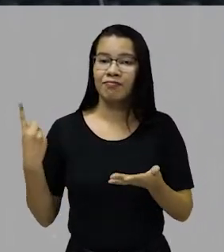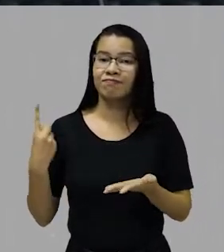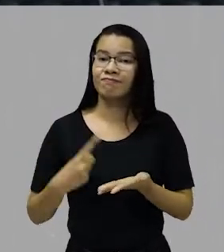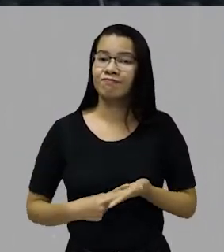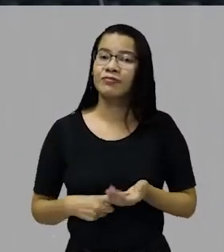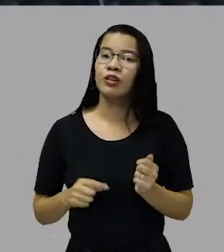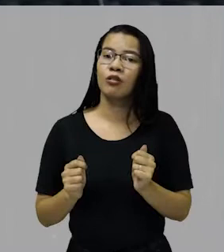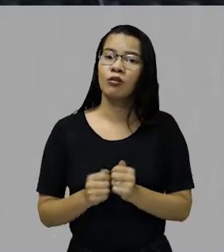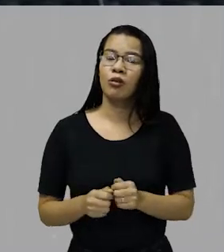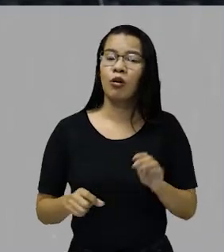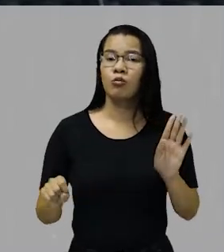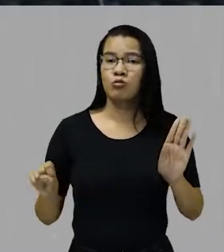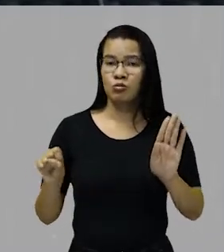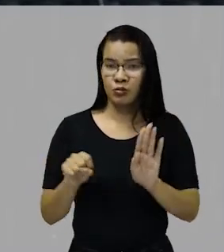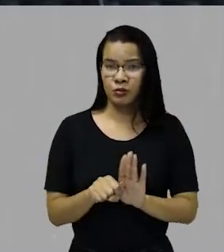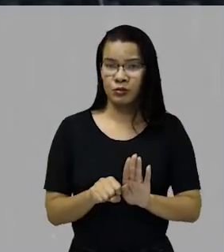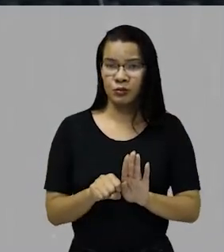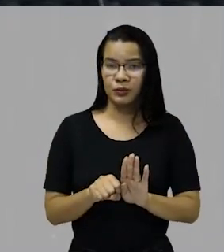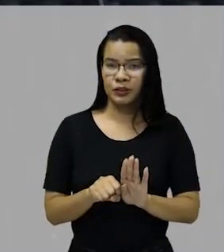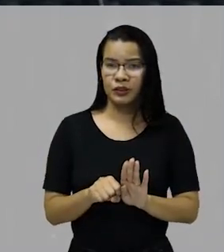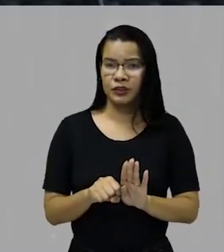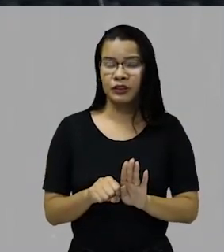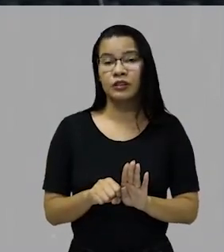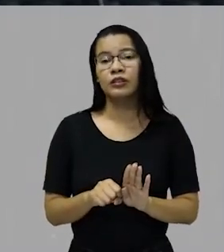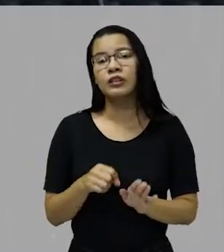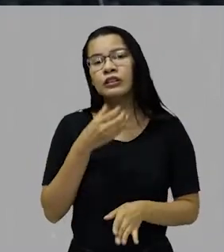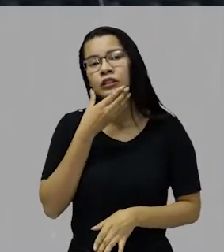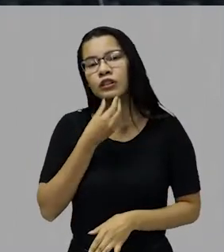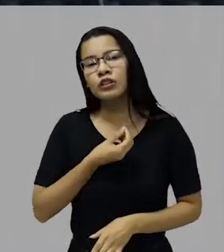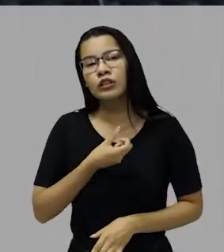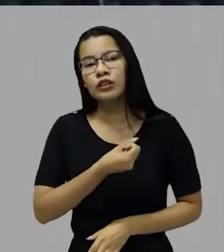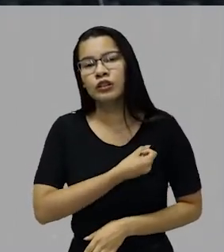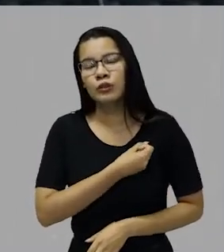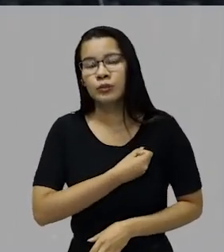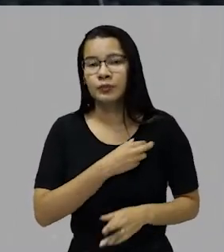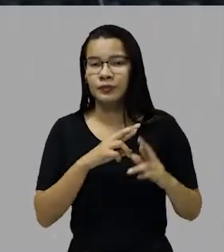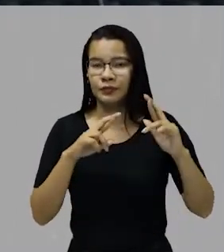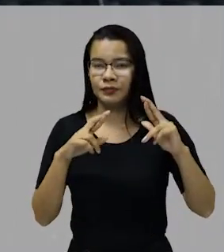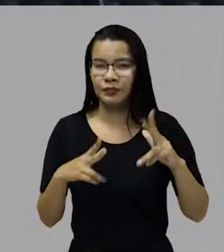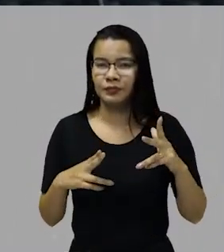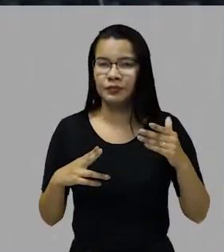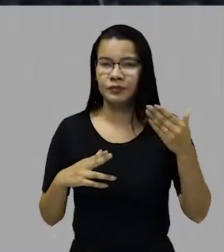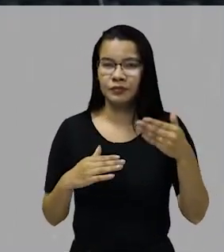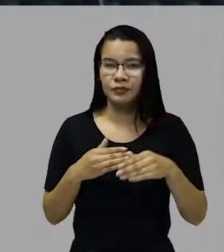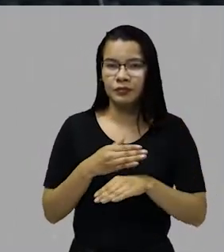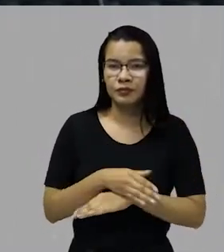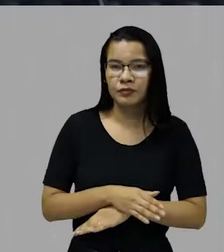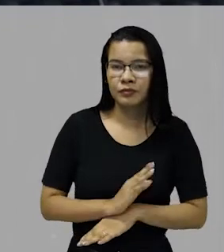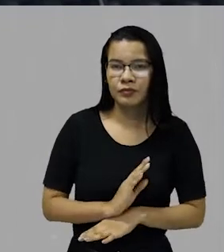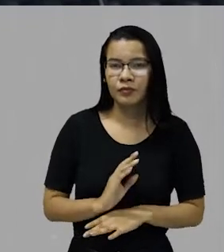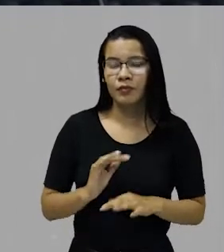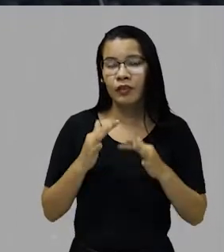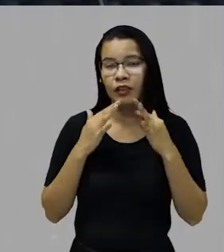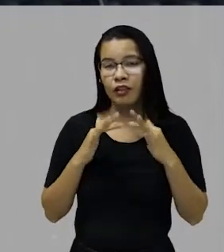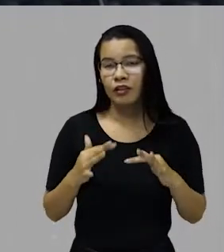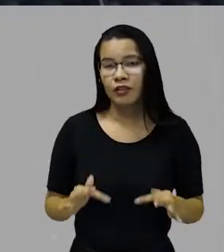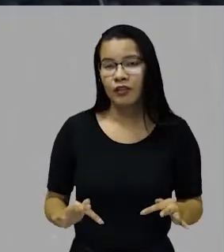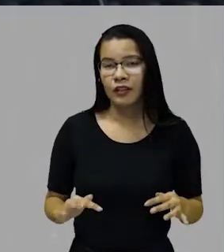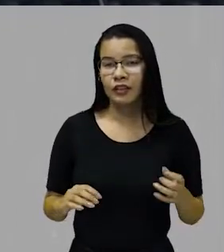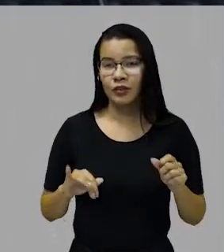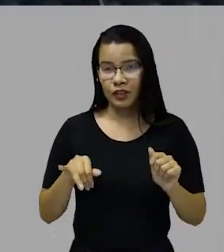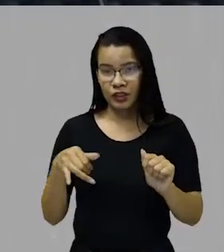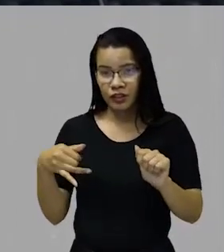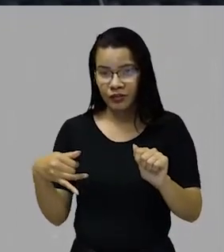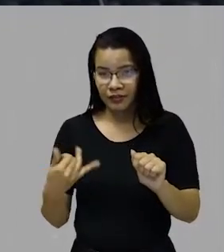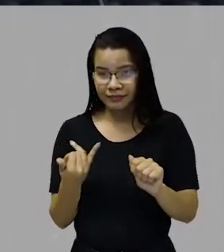concordar com substantivos de gêneros e números diferentes dentro de uma oração, e esse